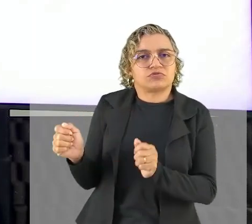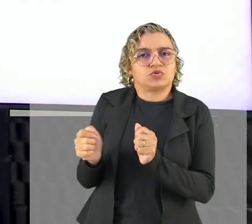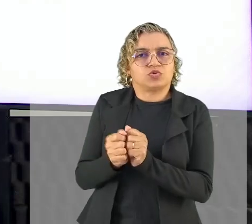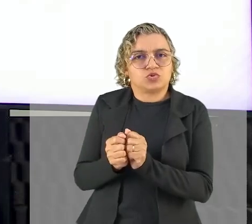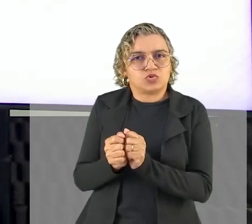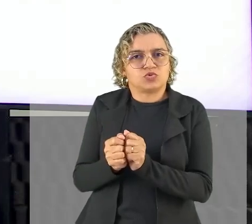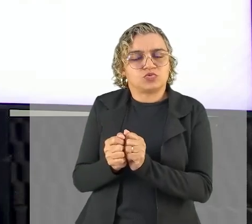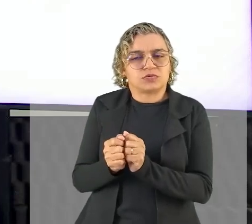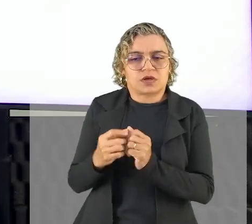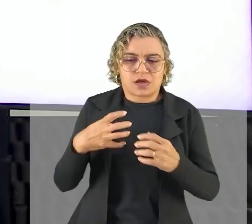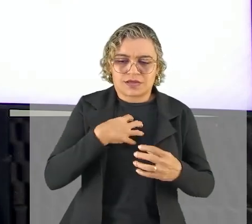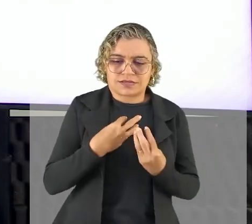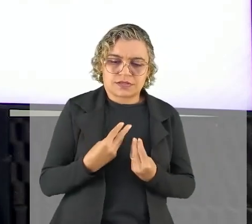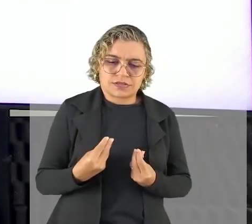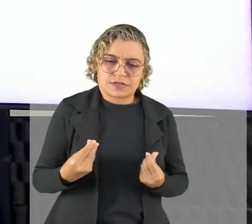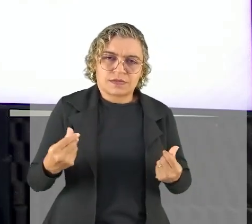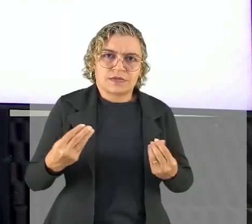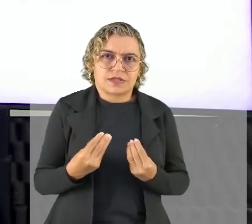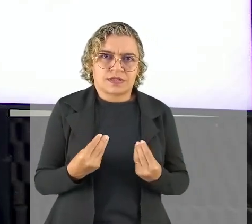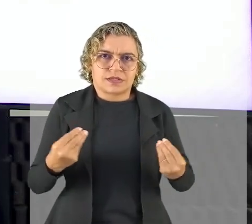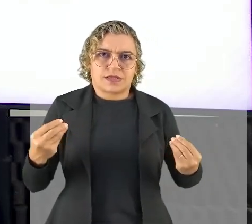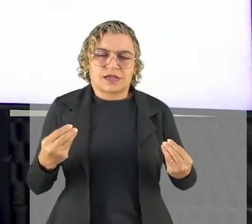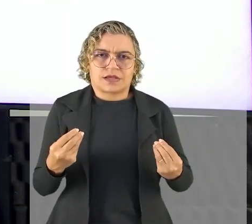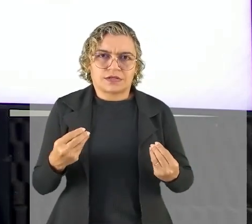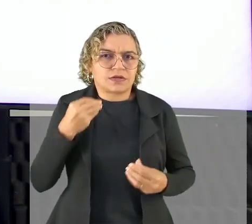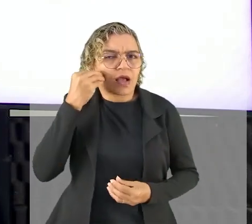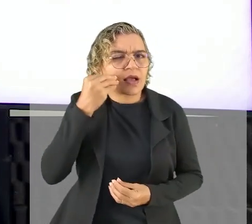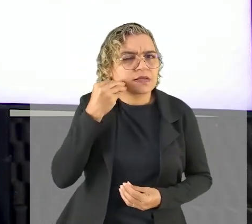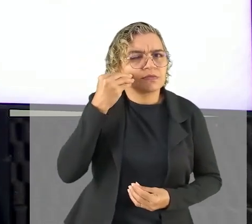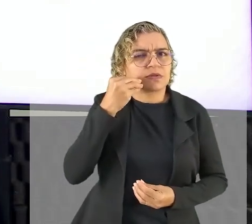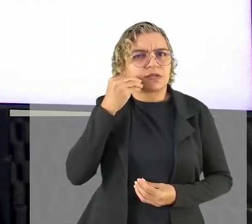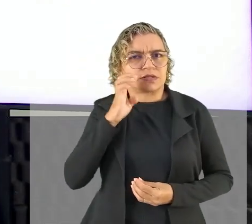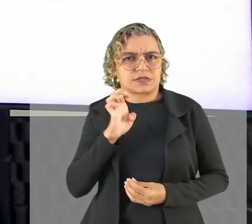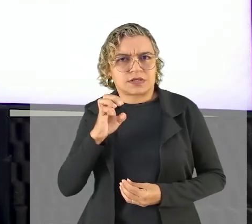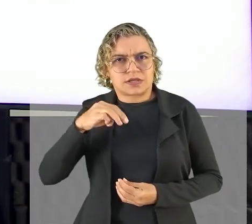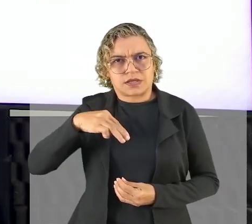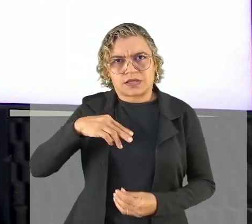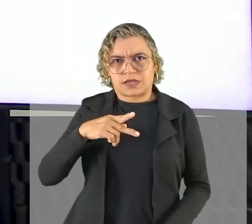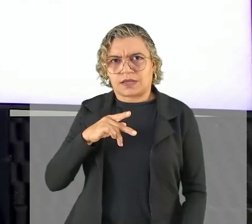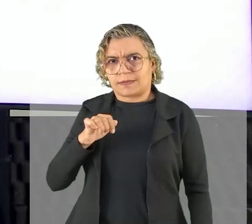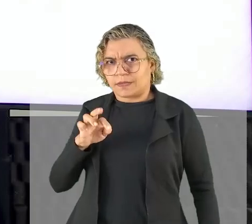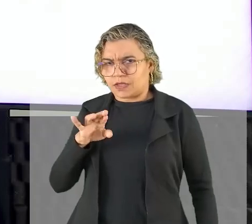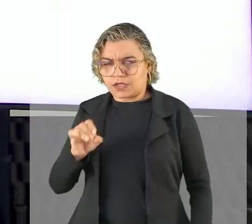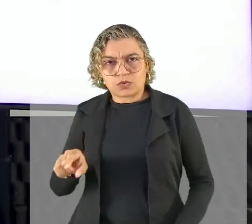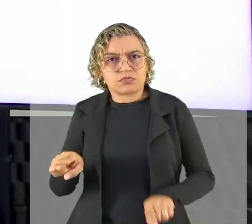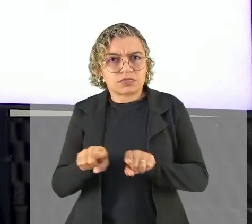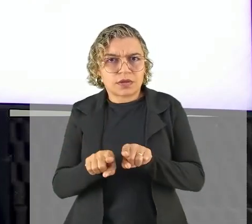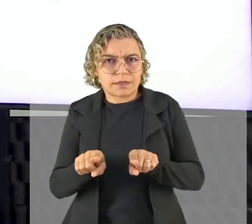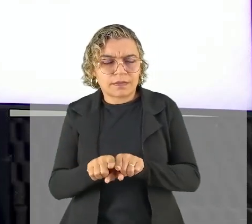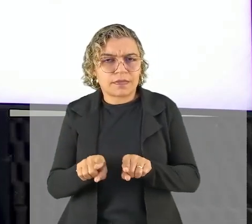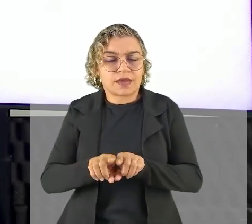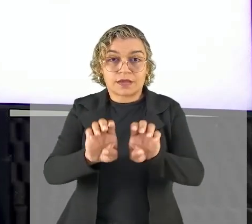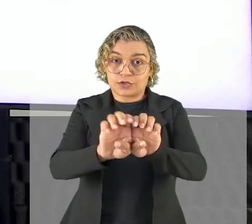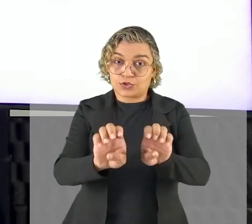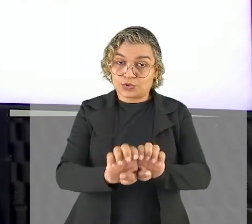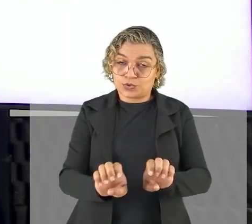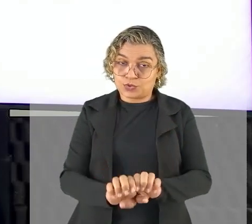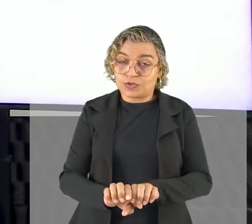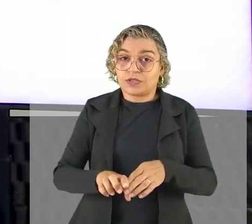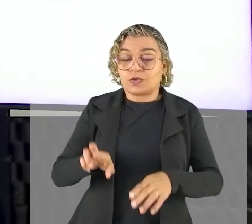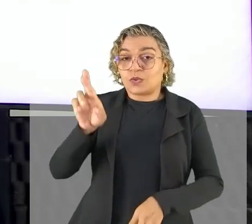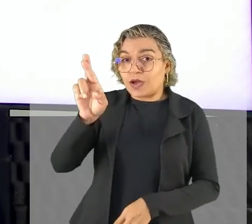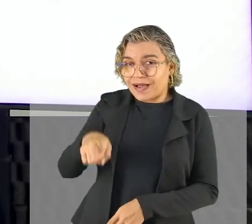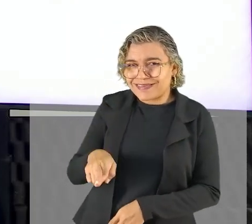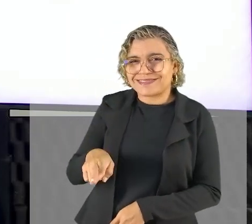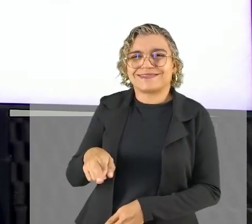do mundo empírico com algumas estruturas, né, que a gente tem a priori, ou seja, está pegando o que tem de melhor no racionalismo. Então